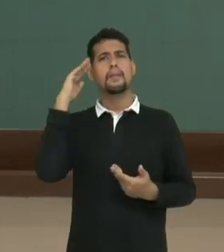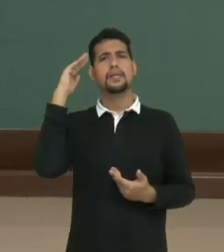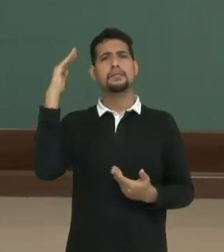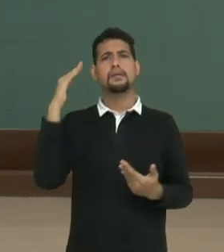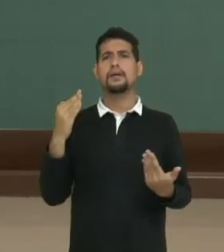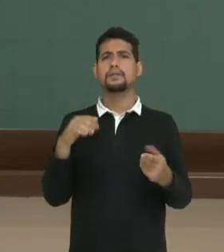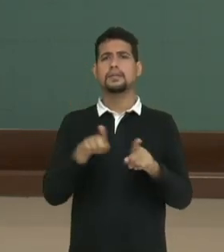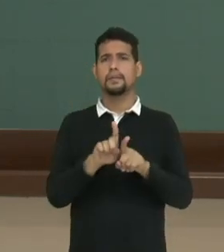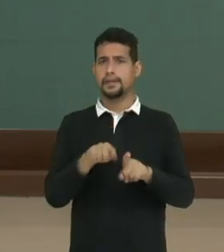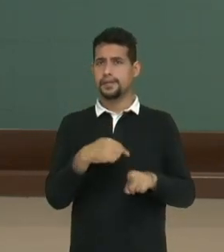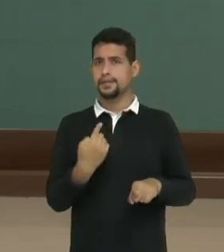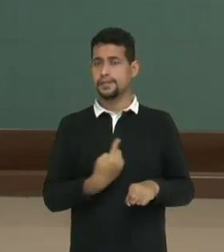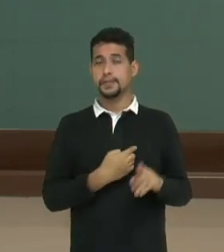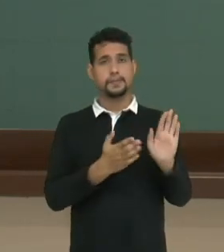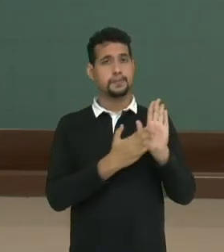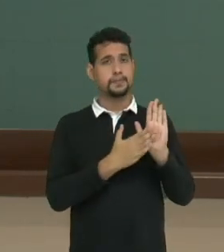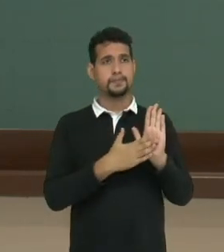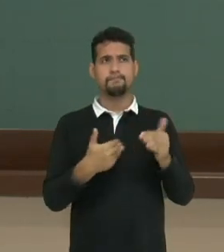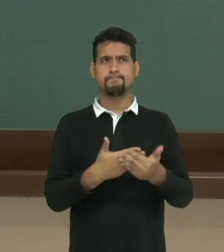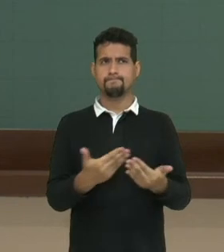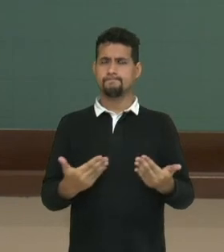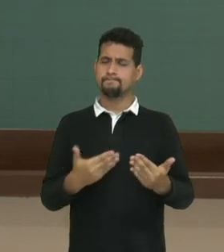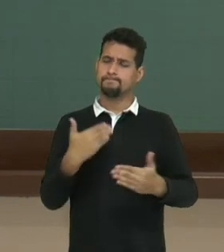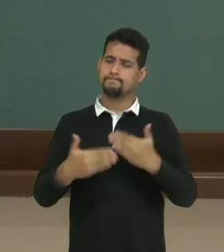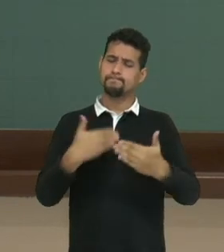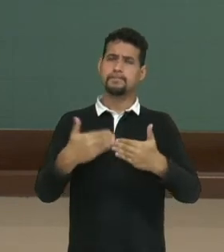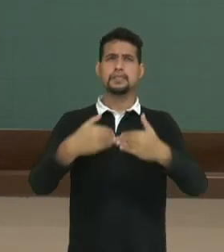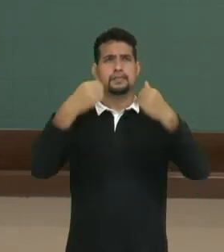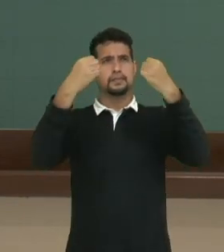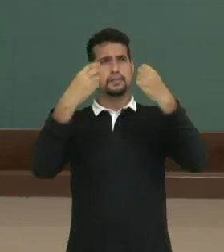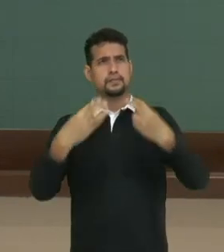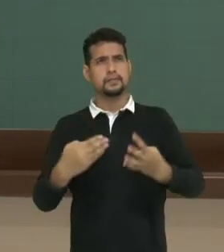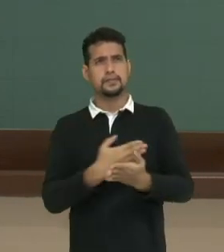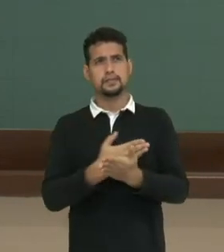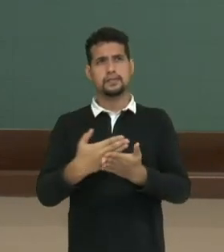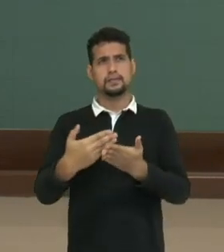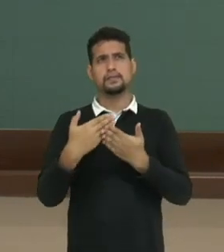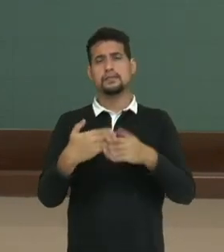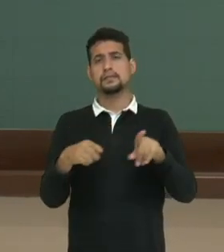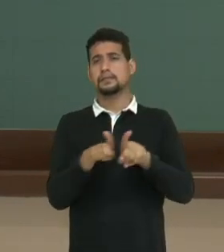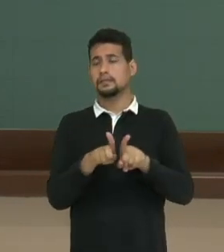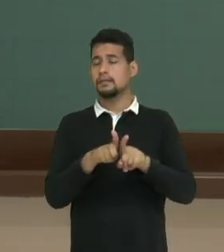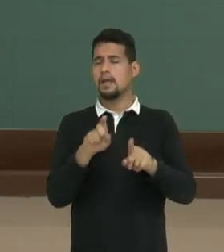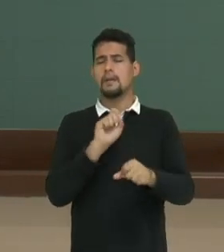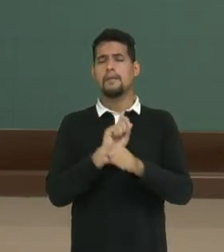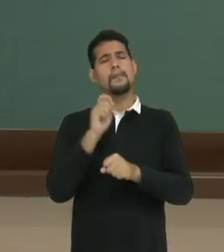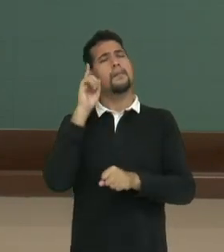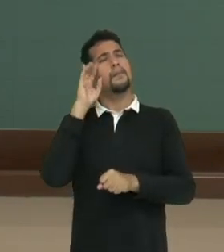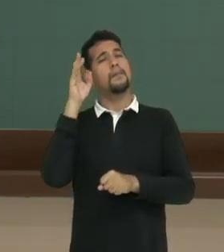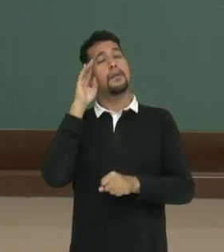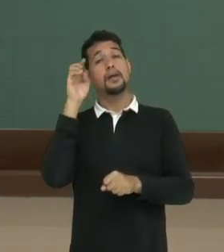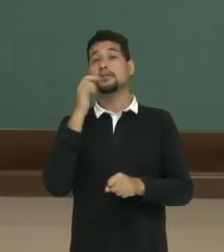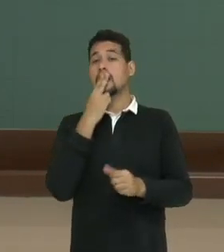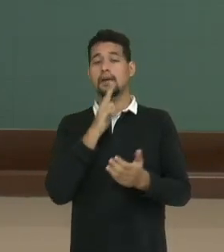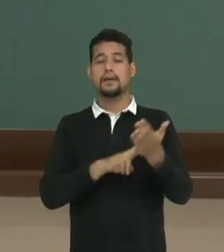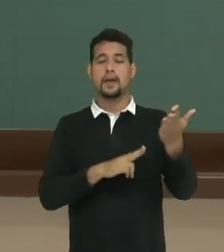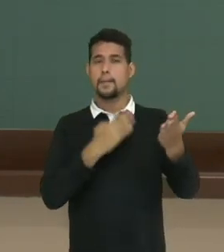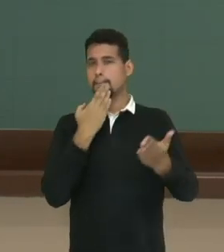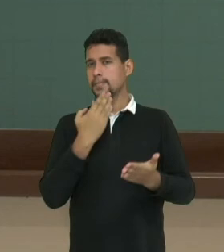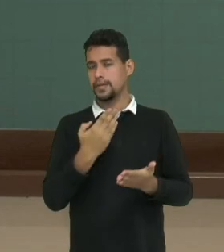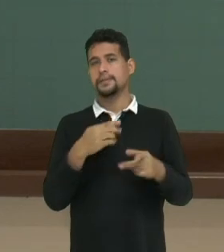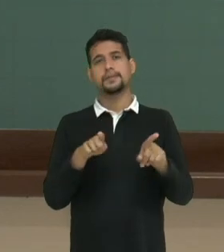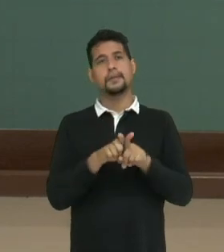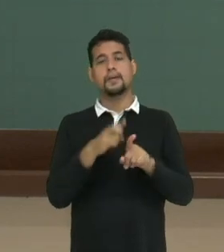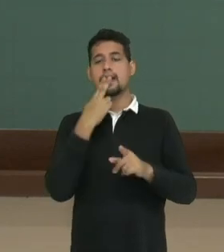agora, né, que a gente propõe para vocês, conforme foi anunciado no início dessas reflexões sobre carta de solicitação